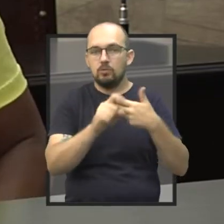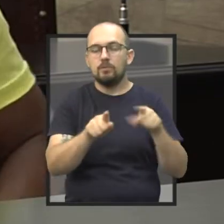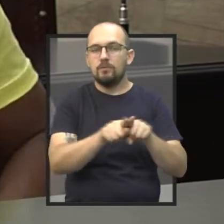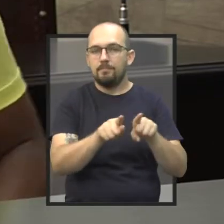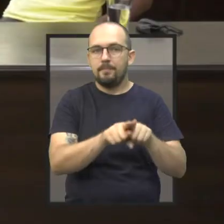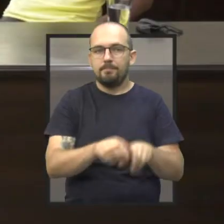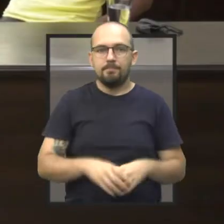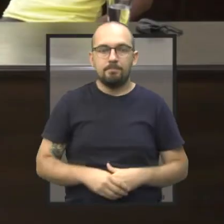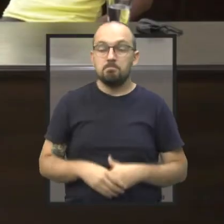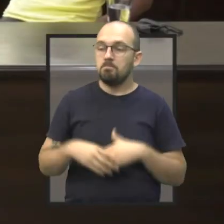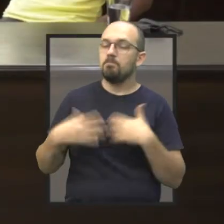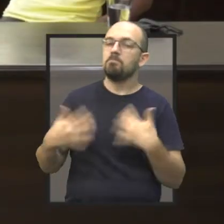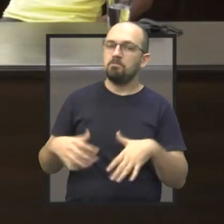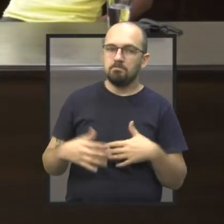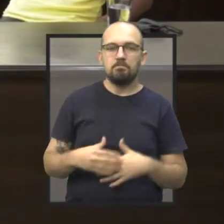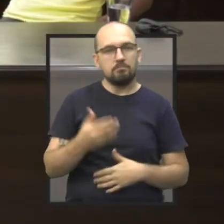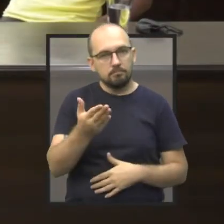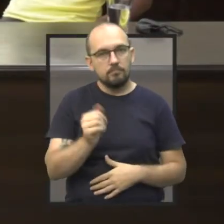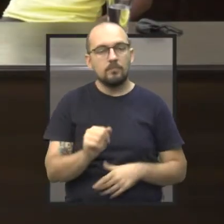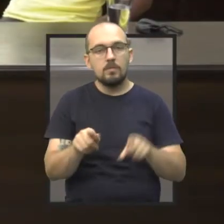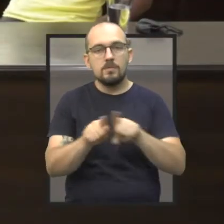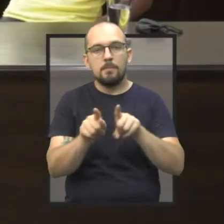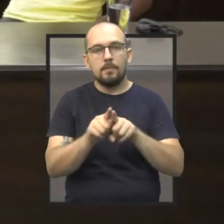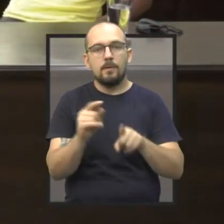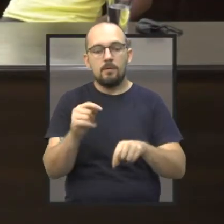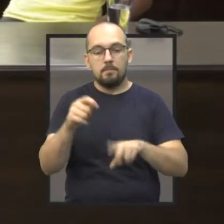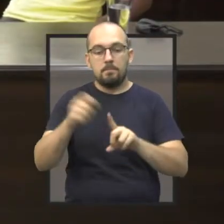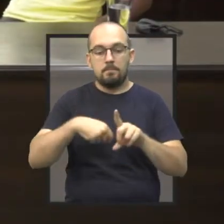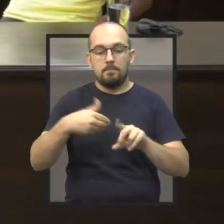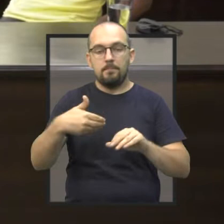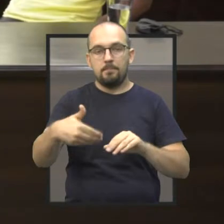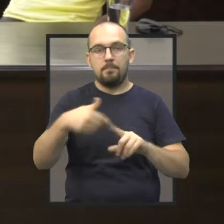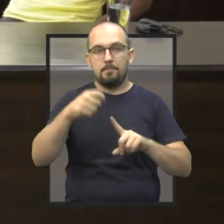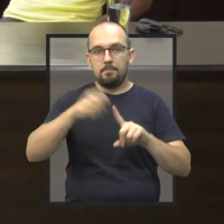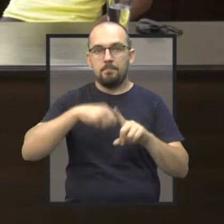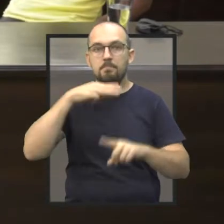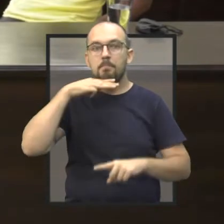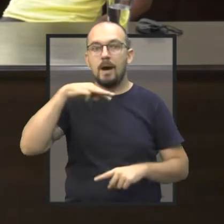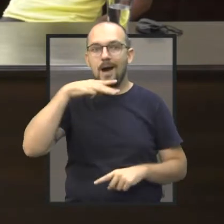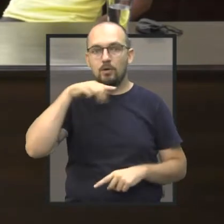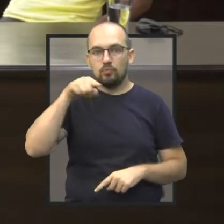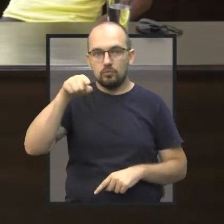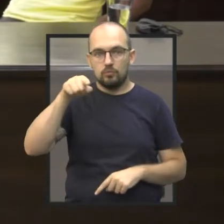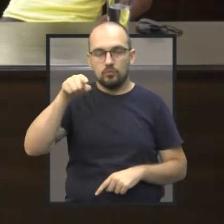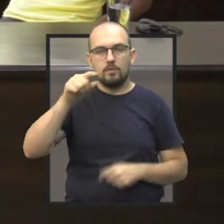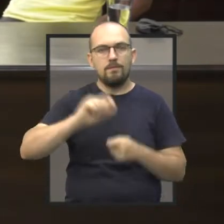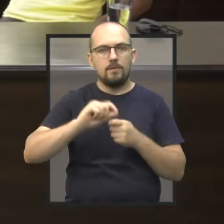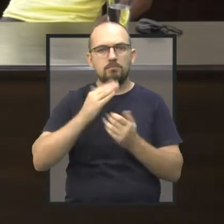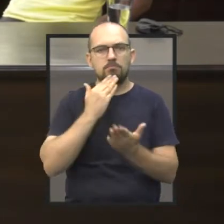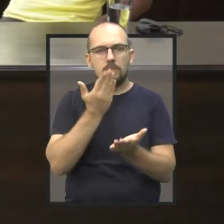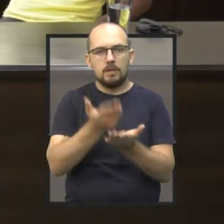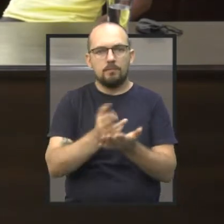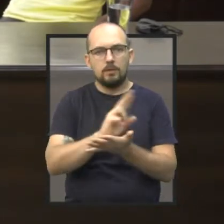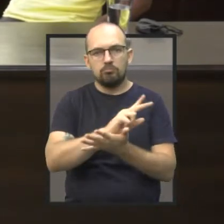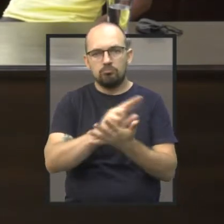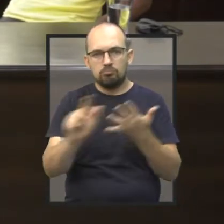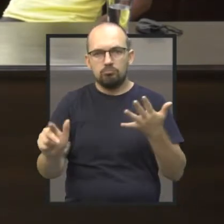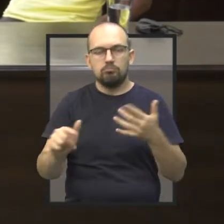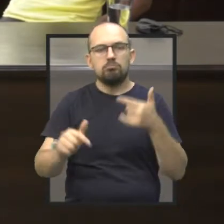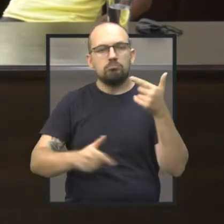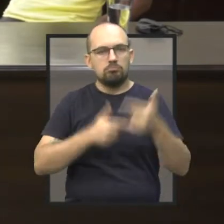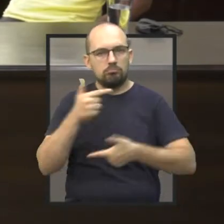executivo também. Bacana. Bom, é claro que até esse mês de março, né, o senhor fez aí diversos